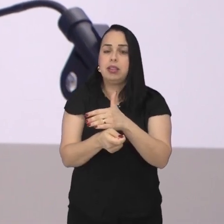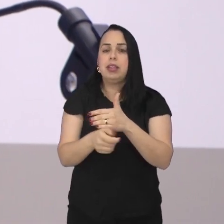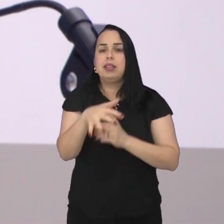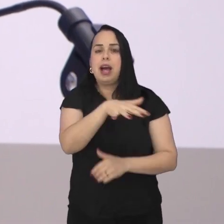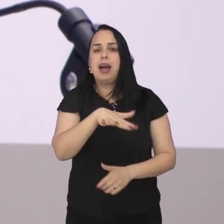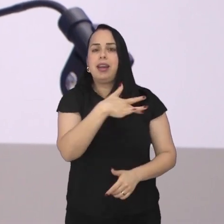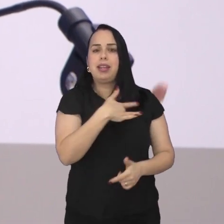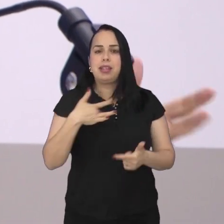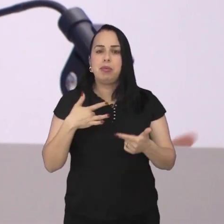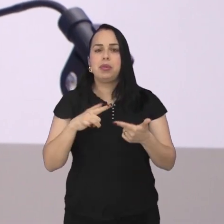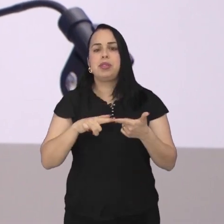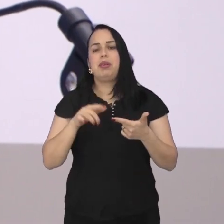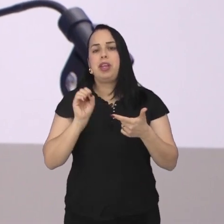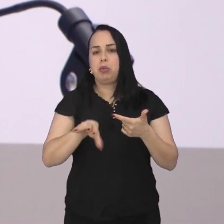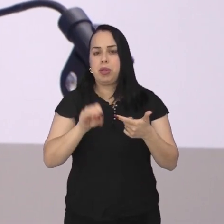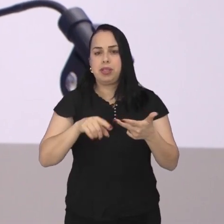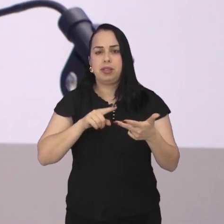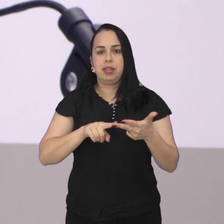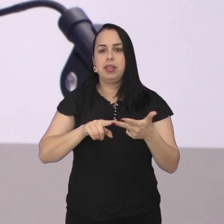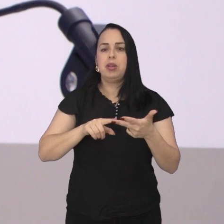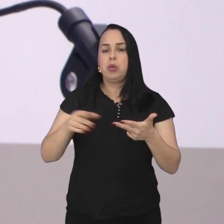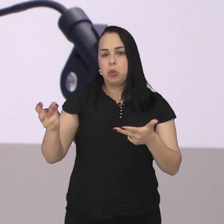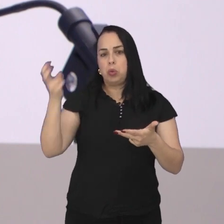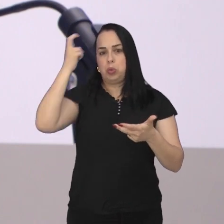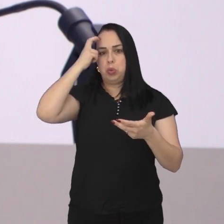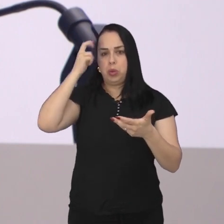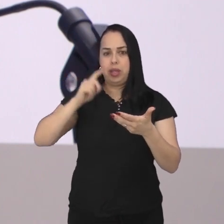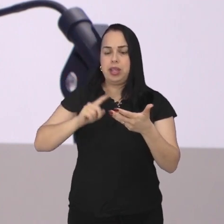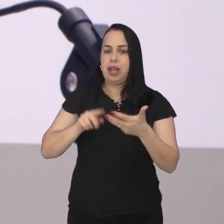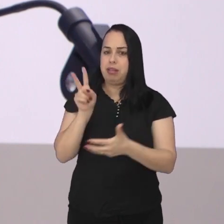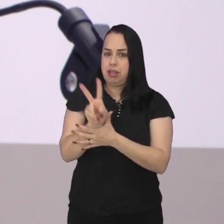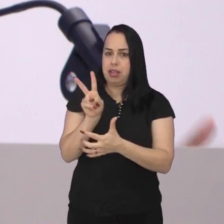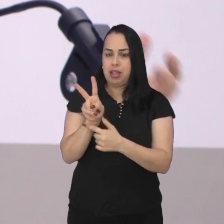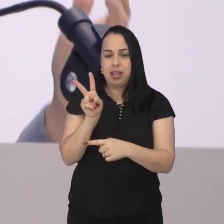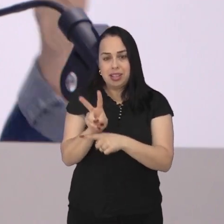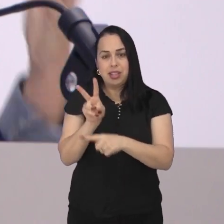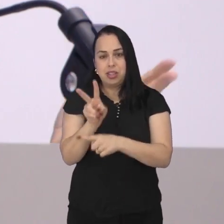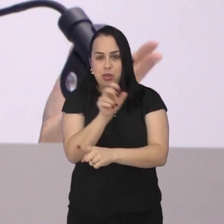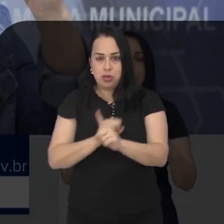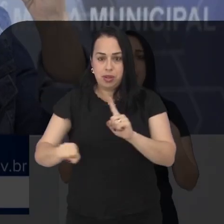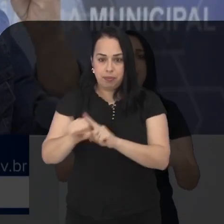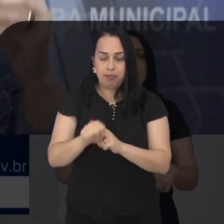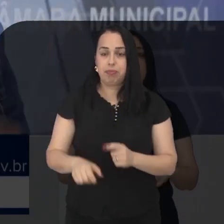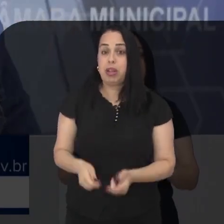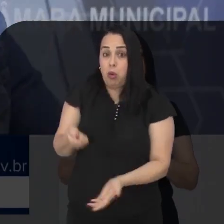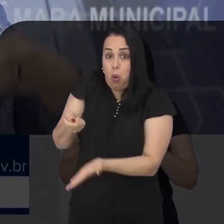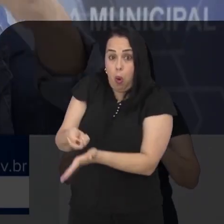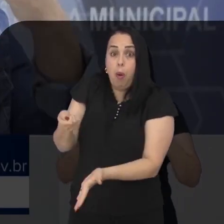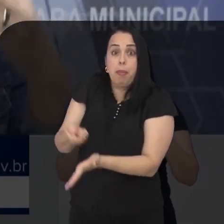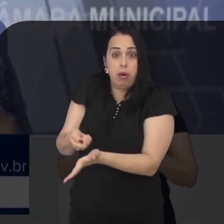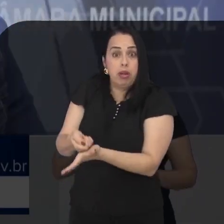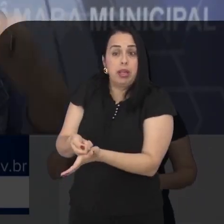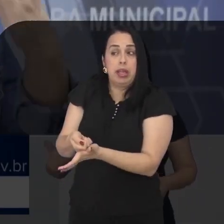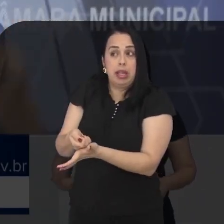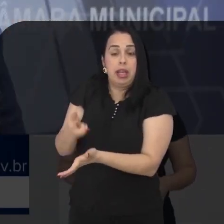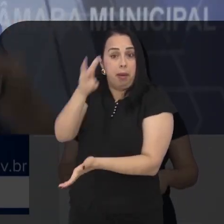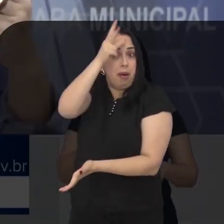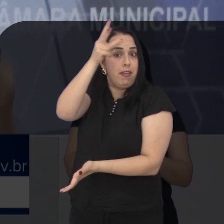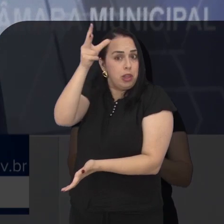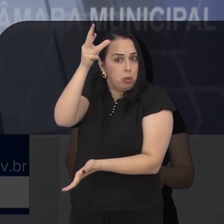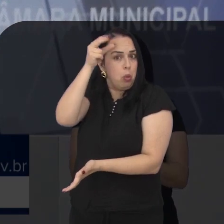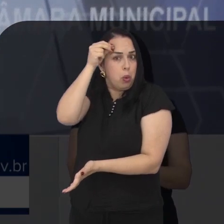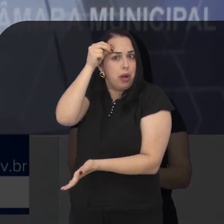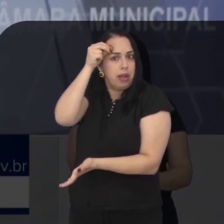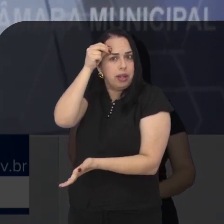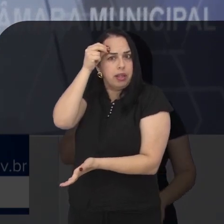a cidade nas áreas da saúde, educação, cultura e assistência social. Juliana também cobrou ações efetivas